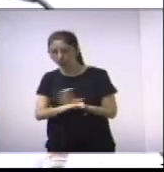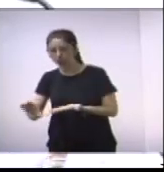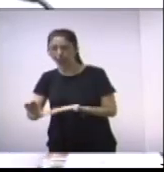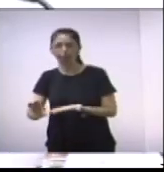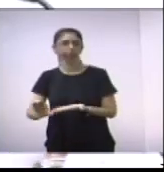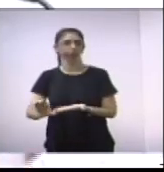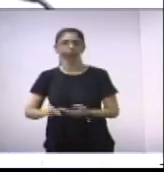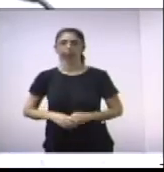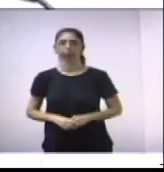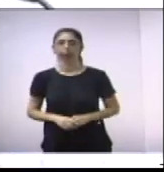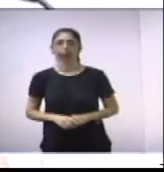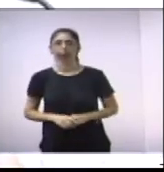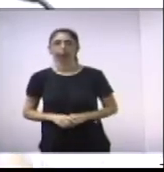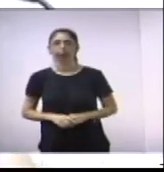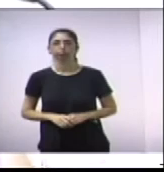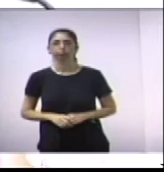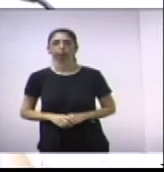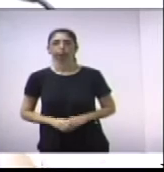Grifamos e realçamos.